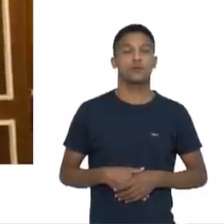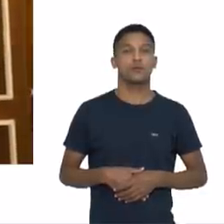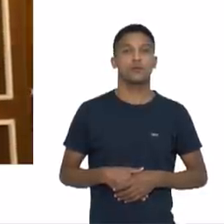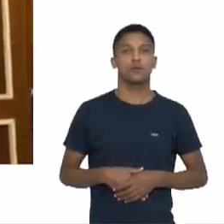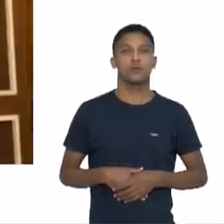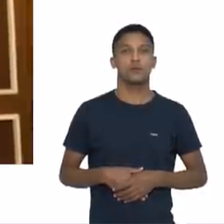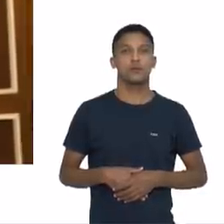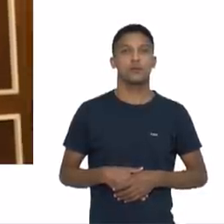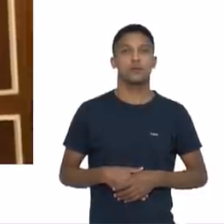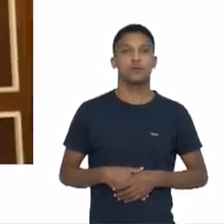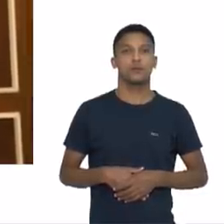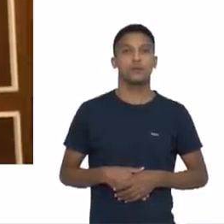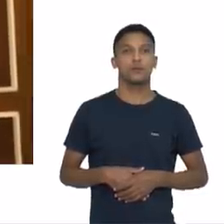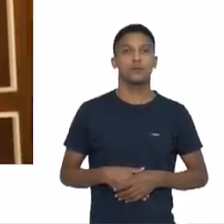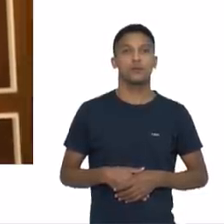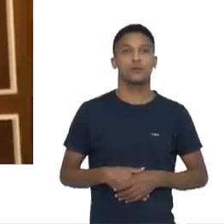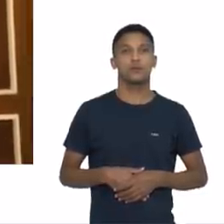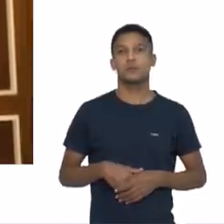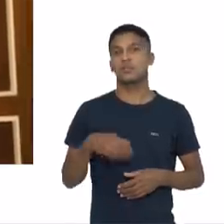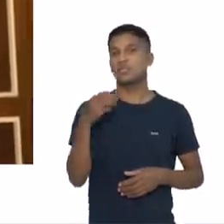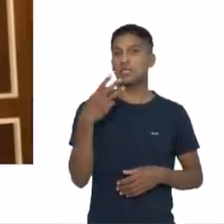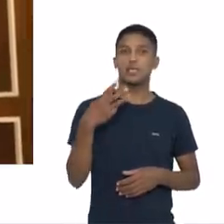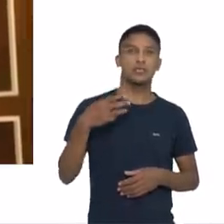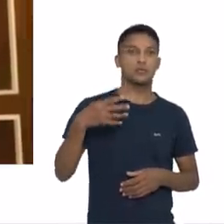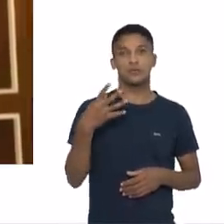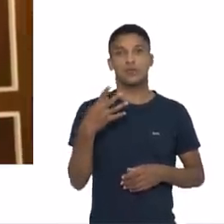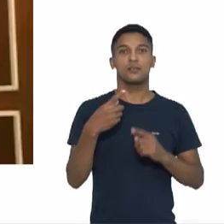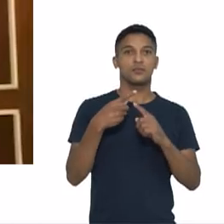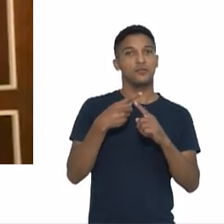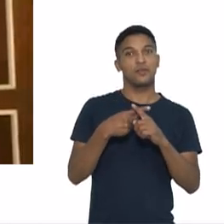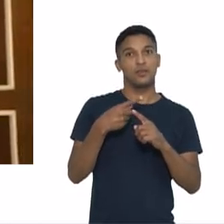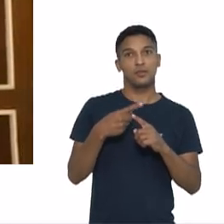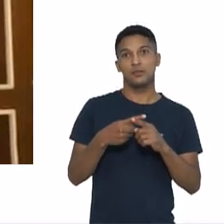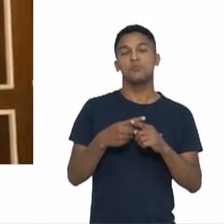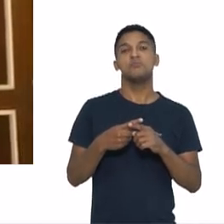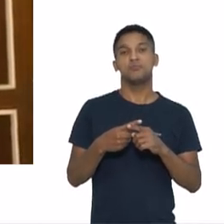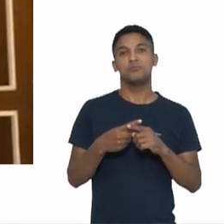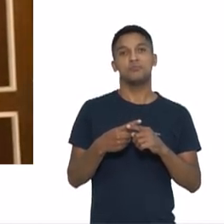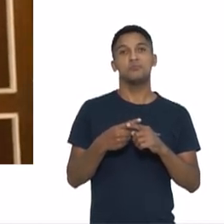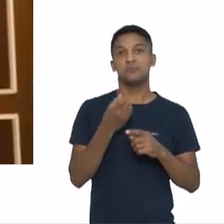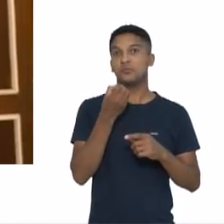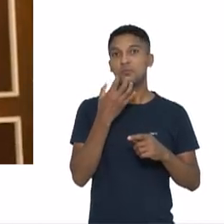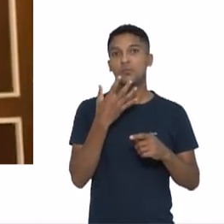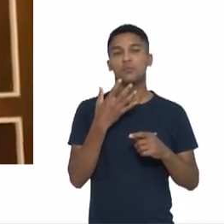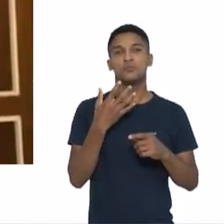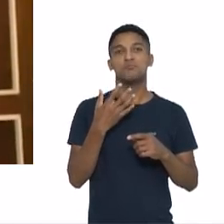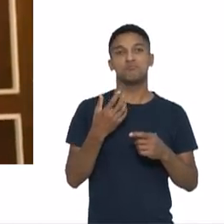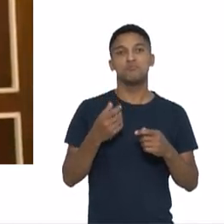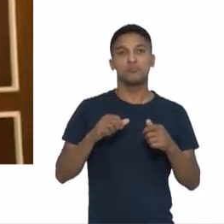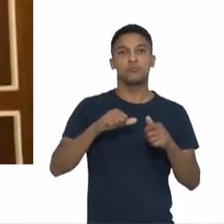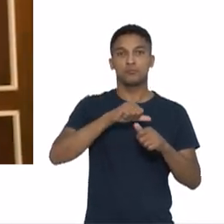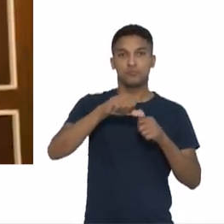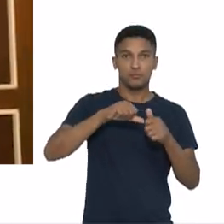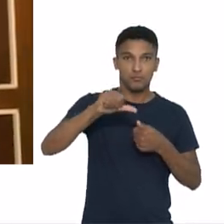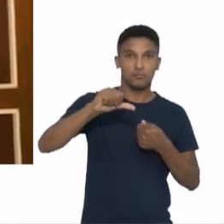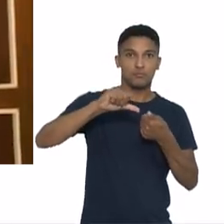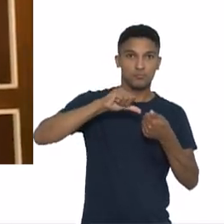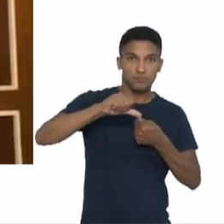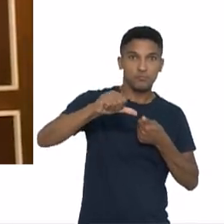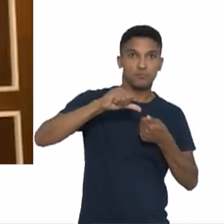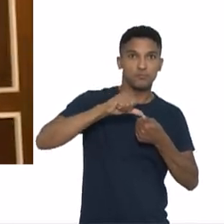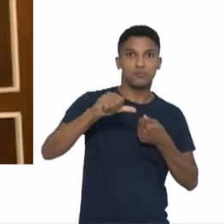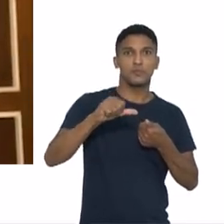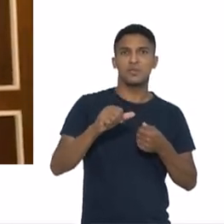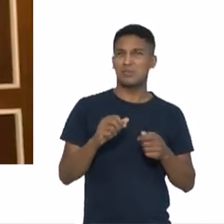Umas 3, 4 vezes. Quanto mais, melhor, tá bom? Ó, ok. Professora, mas vai ficar aparecendo